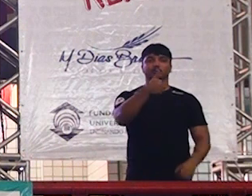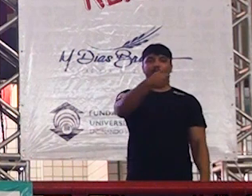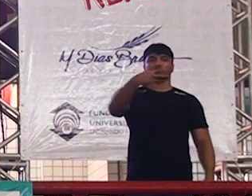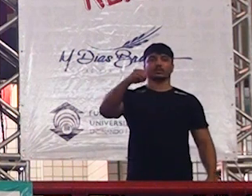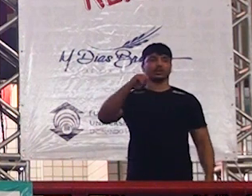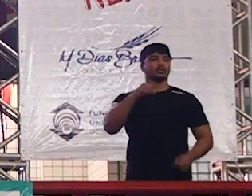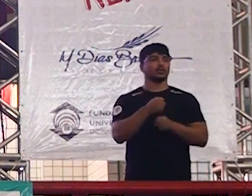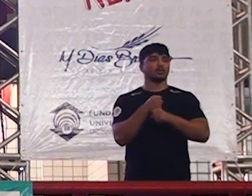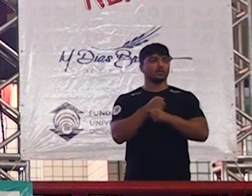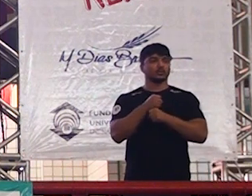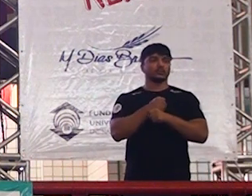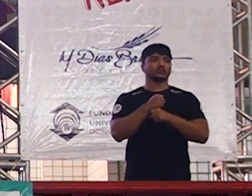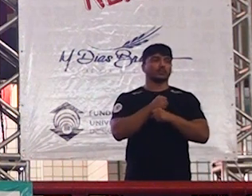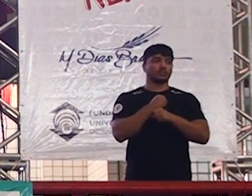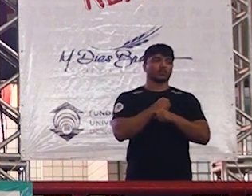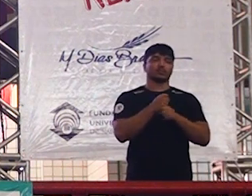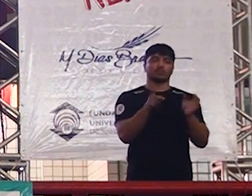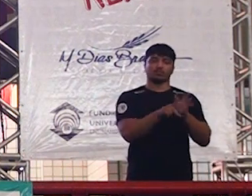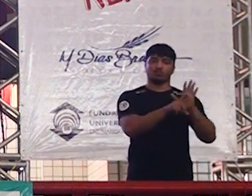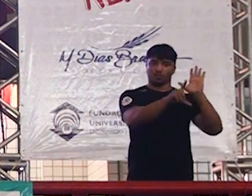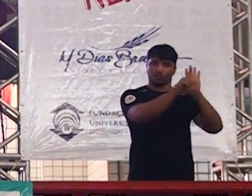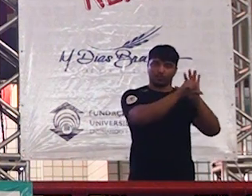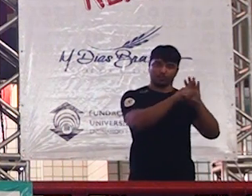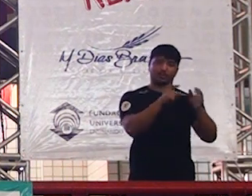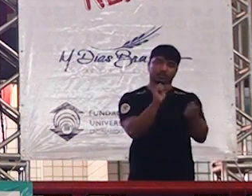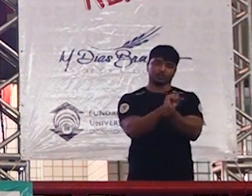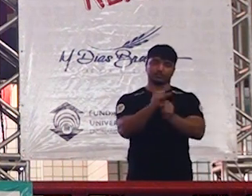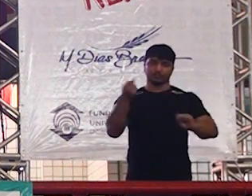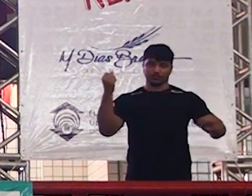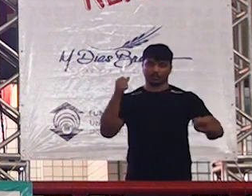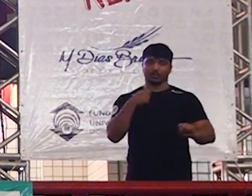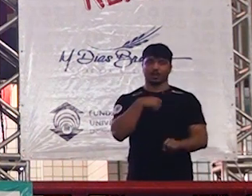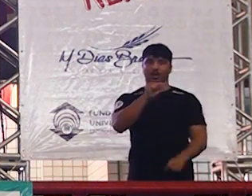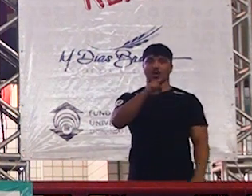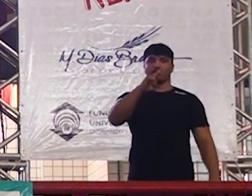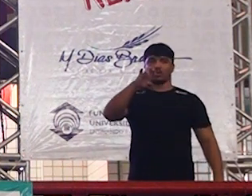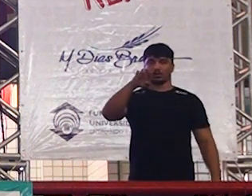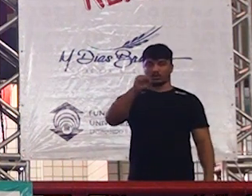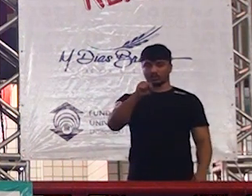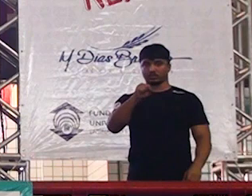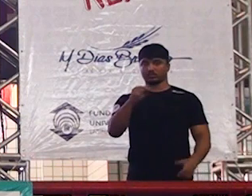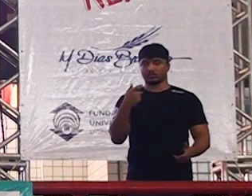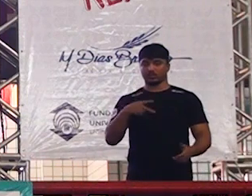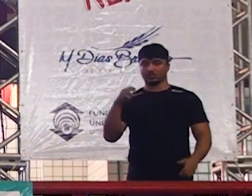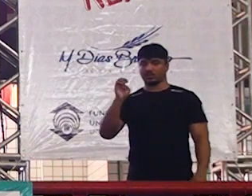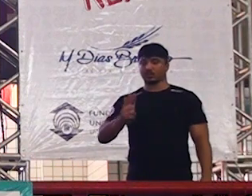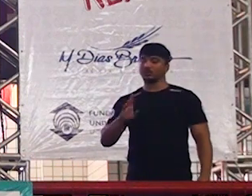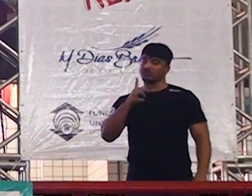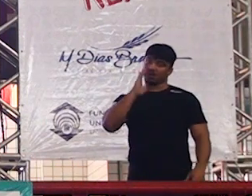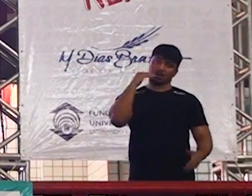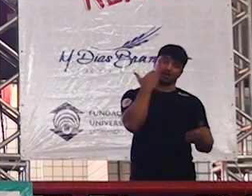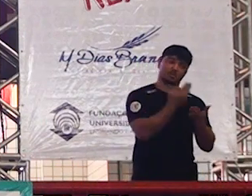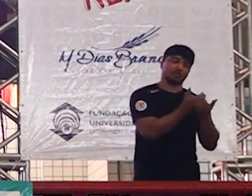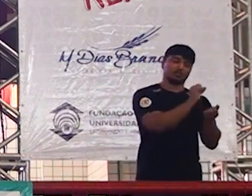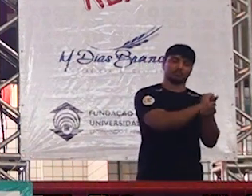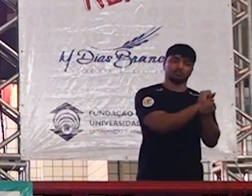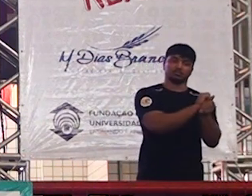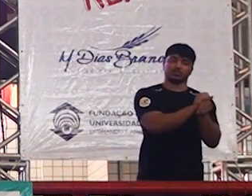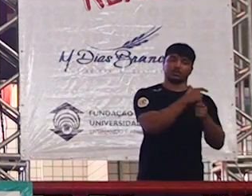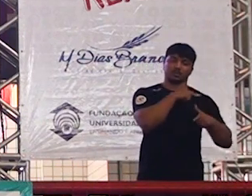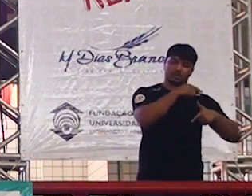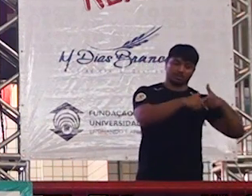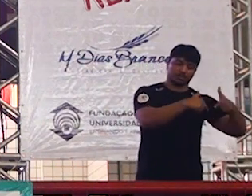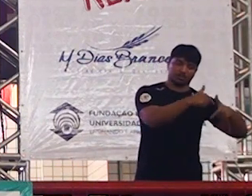130 anos da Lei Áurea no Brasil. E o problema do trabalho escravo persiste.